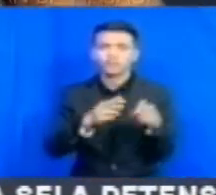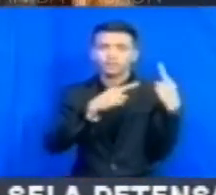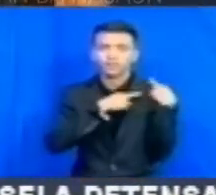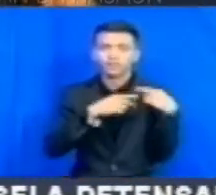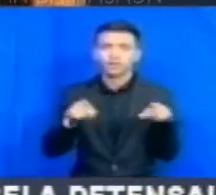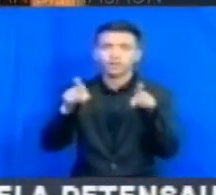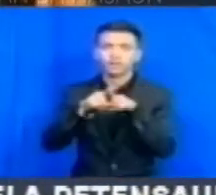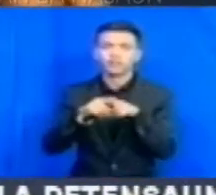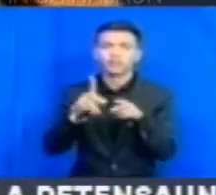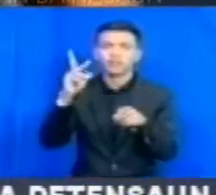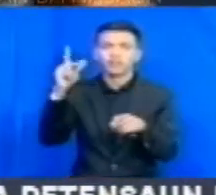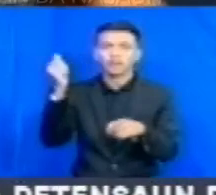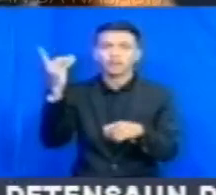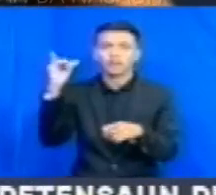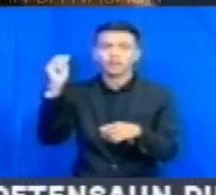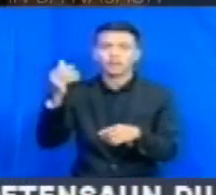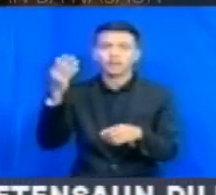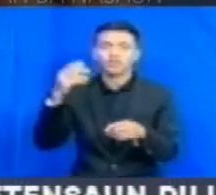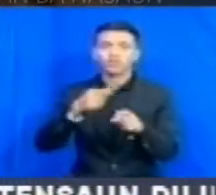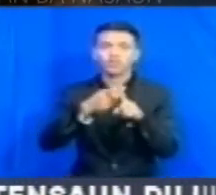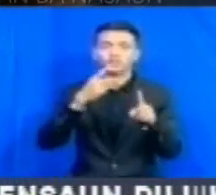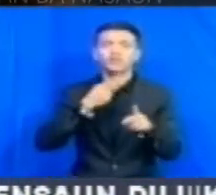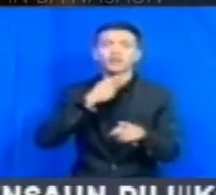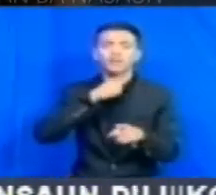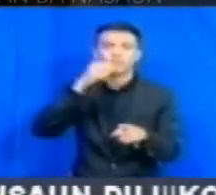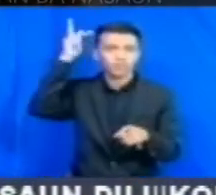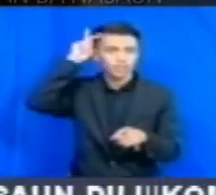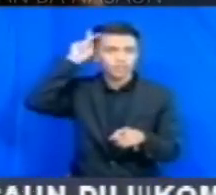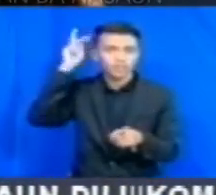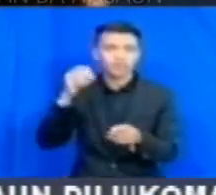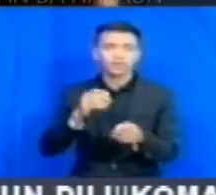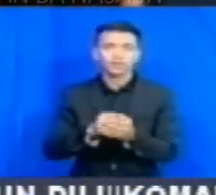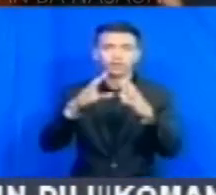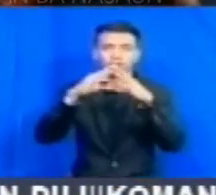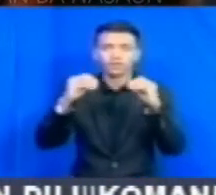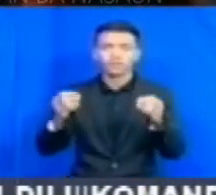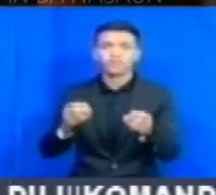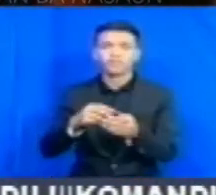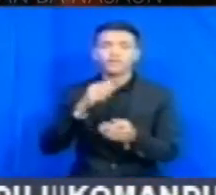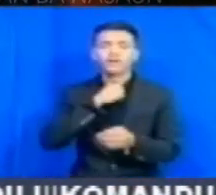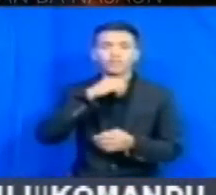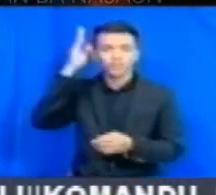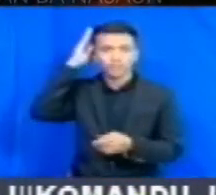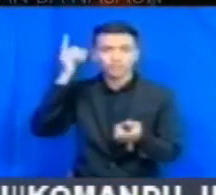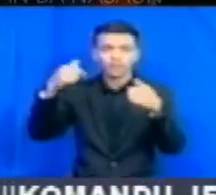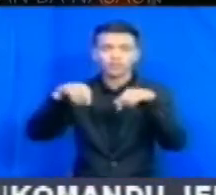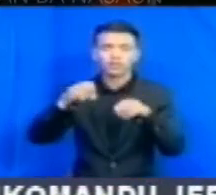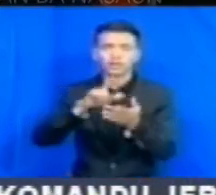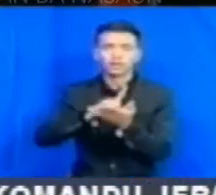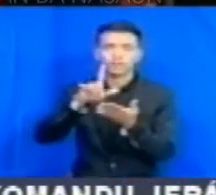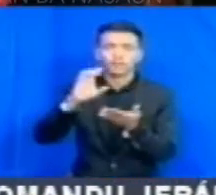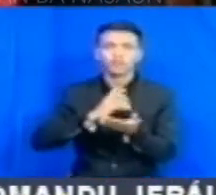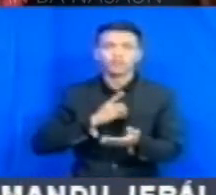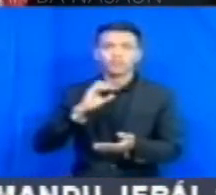Rússi Papa Francisco e a Vaticano Roma. Dom Virgílio do Carmo Cardeal da Silva, toi aeroporto internacional Comoro, o